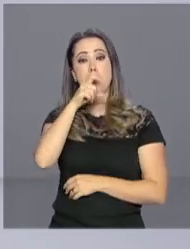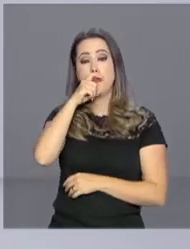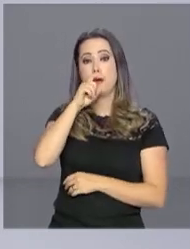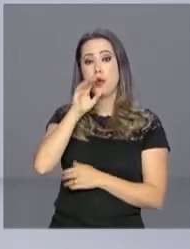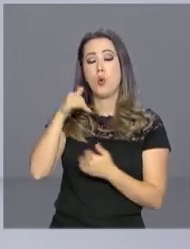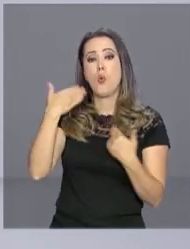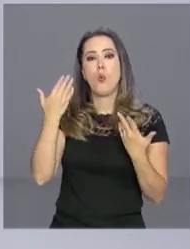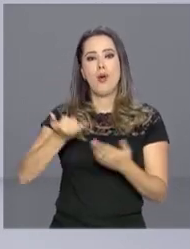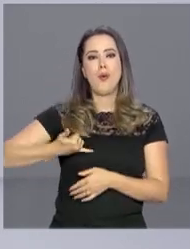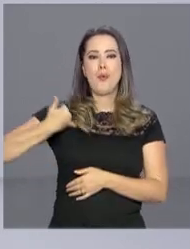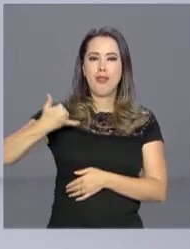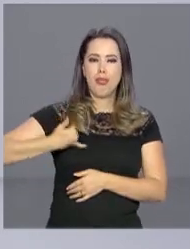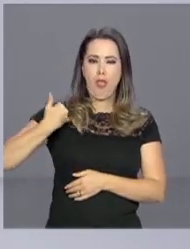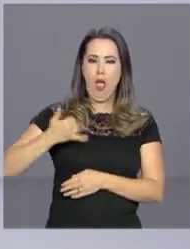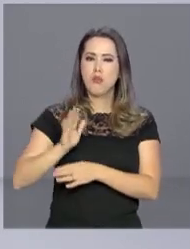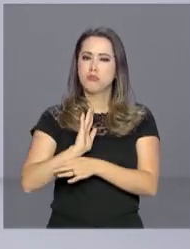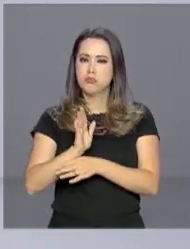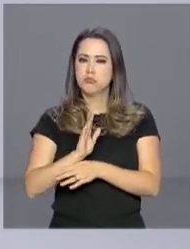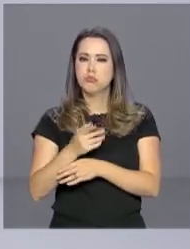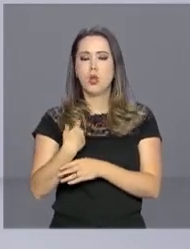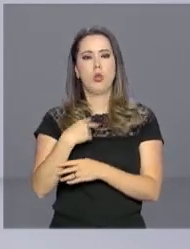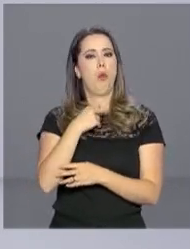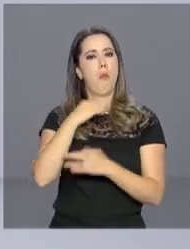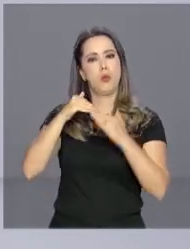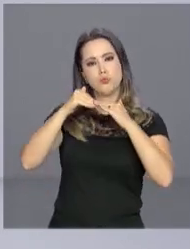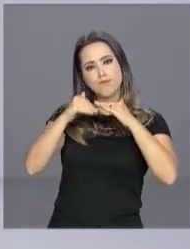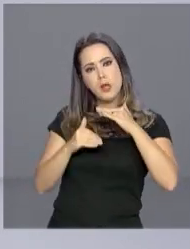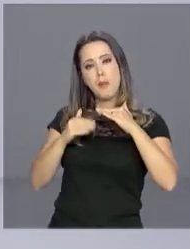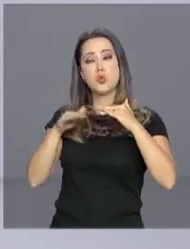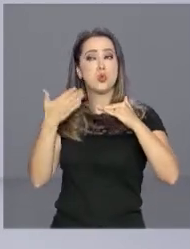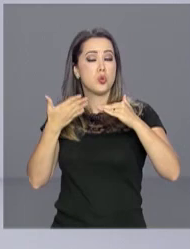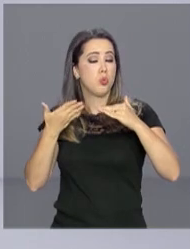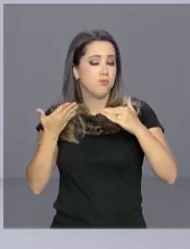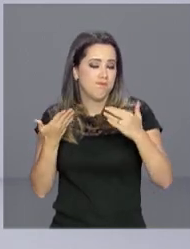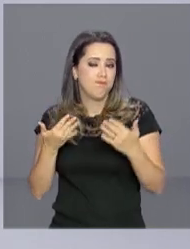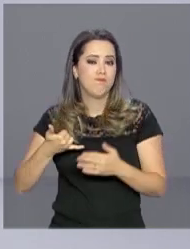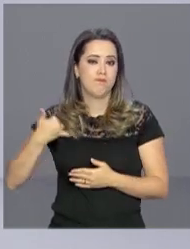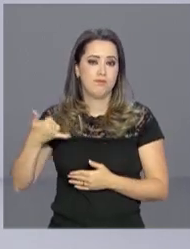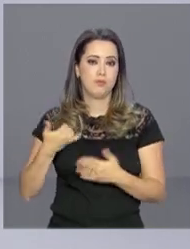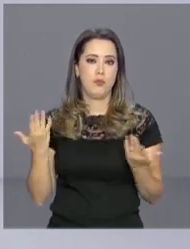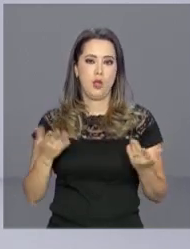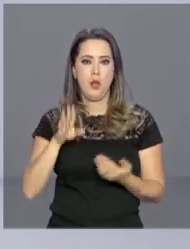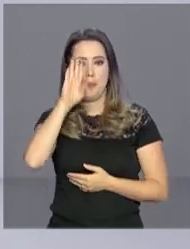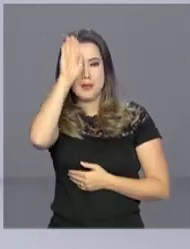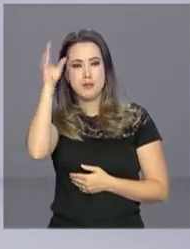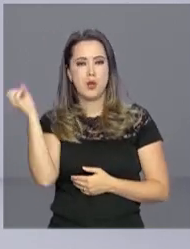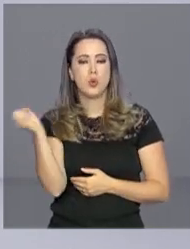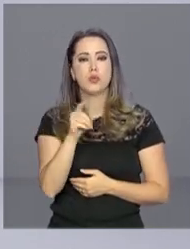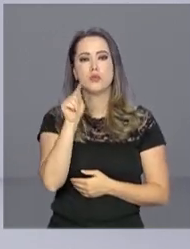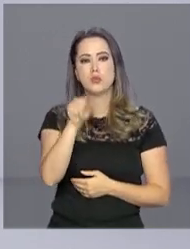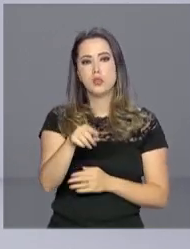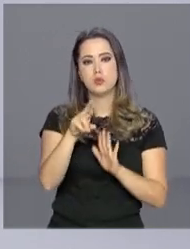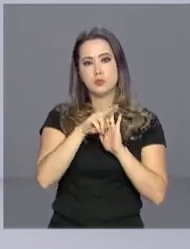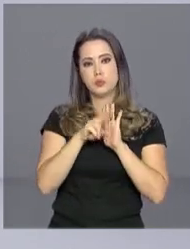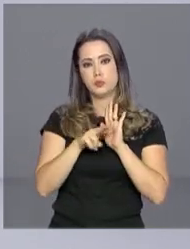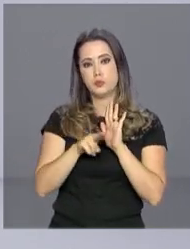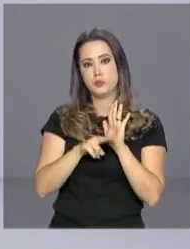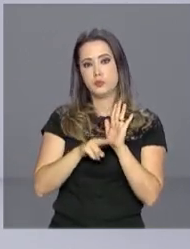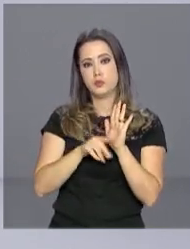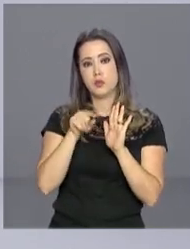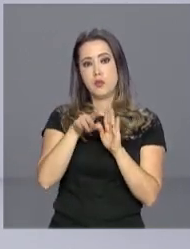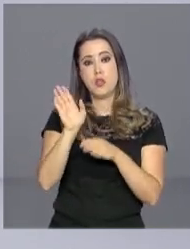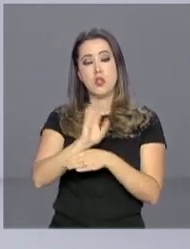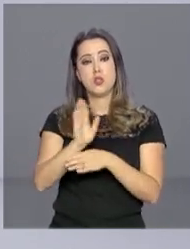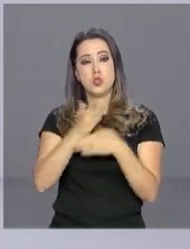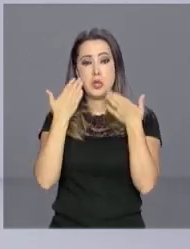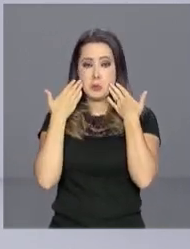quais produtos audiovisuais não são recomendados para determinadas cidades a principal novidade é a regulamentação do segmento de